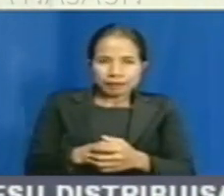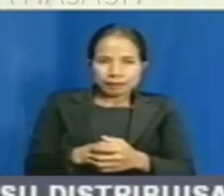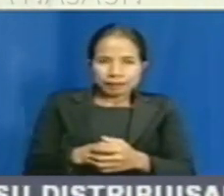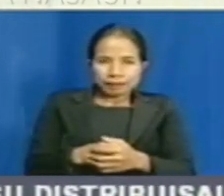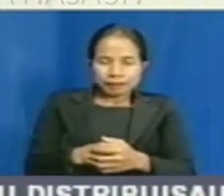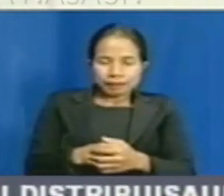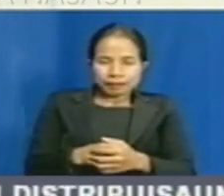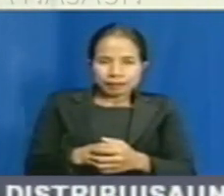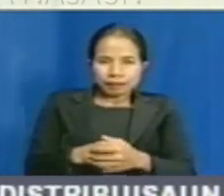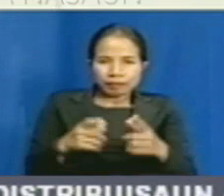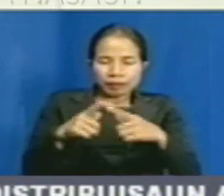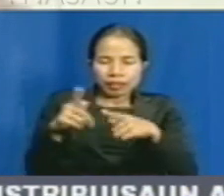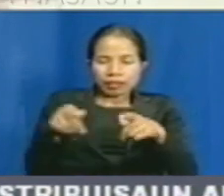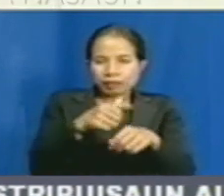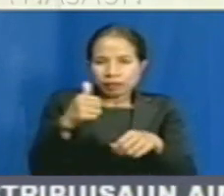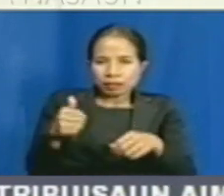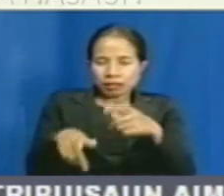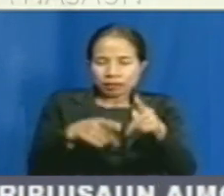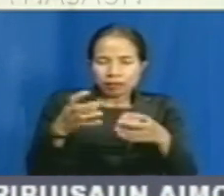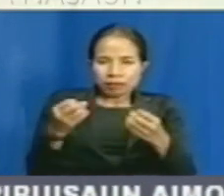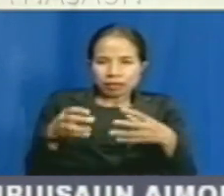os emeras para emocelo, para emocelo,